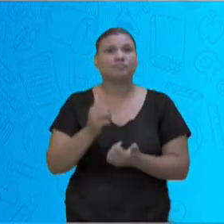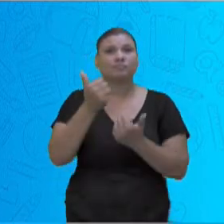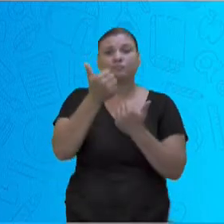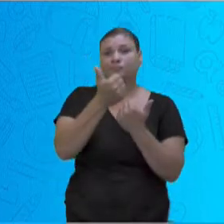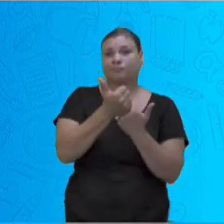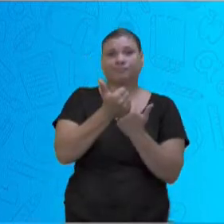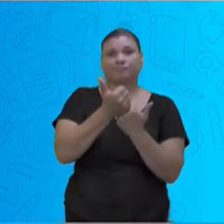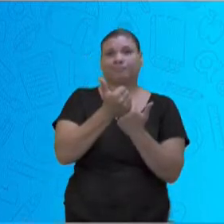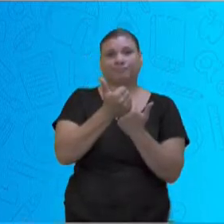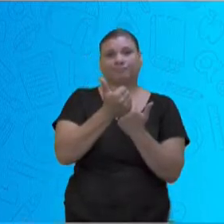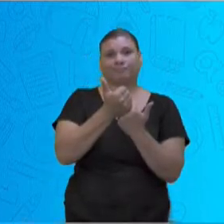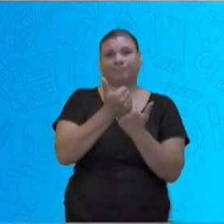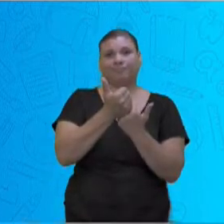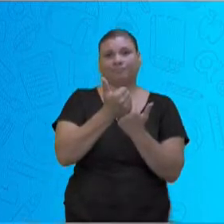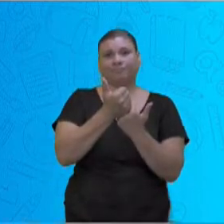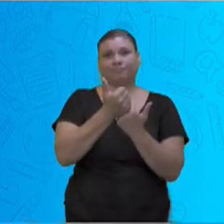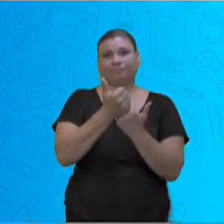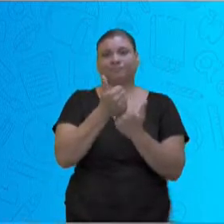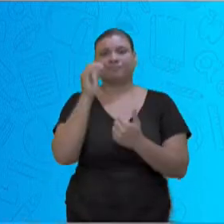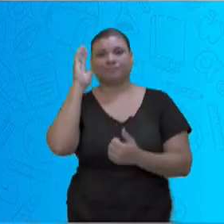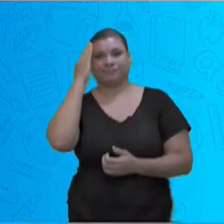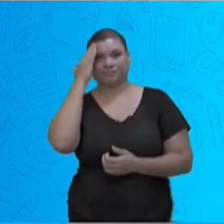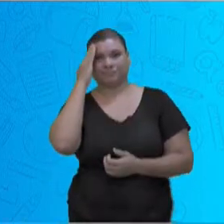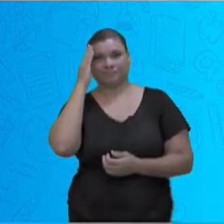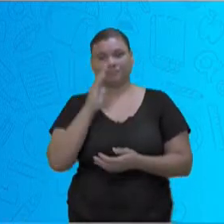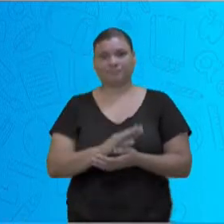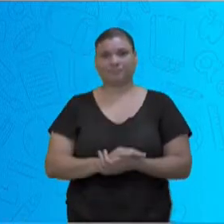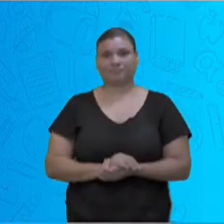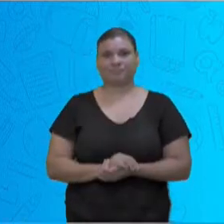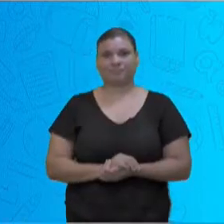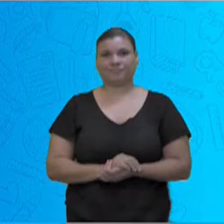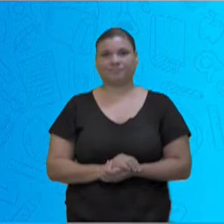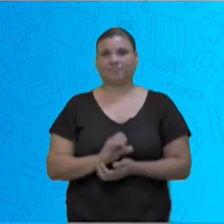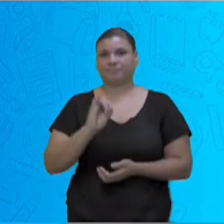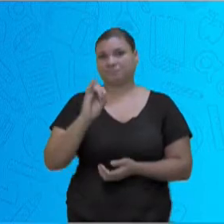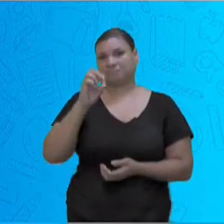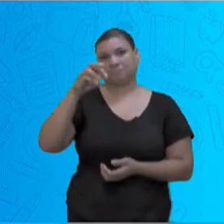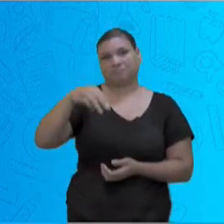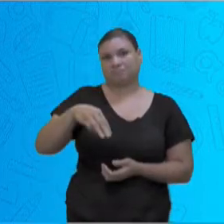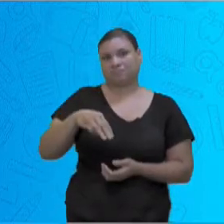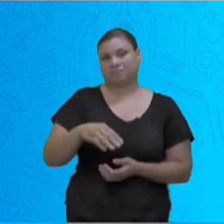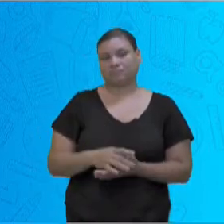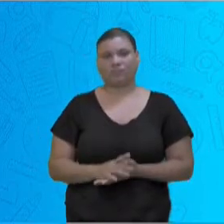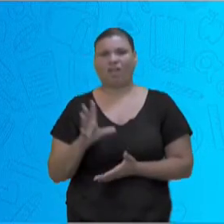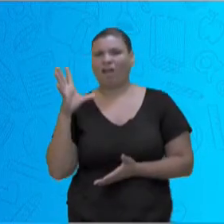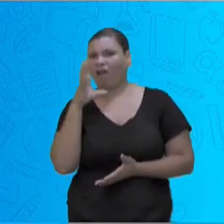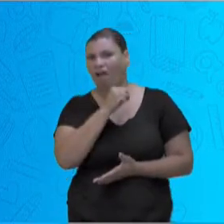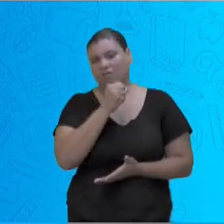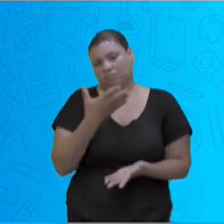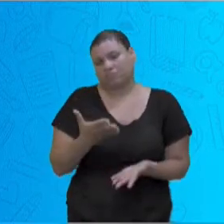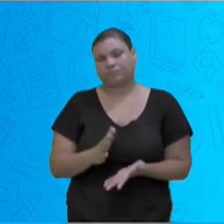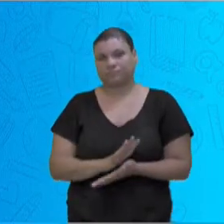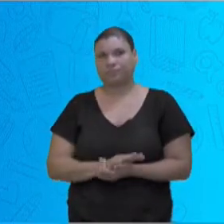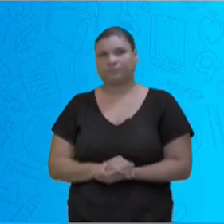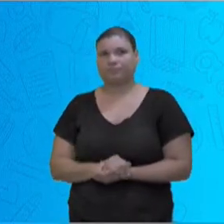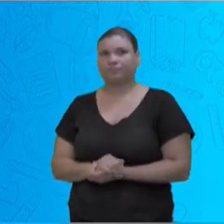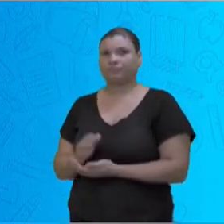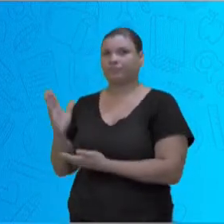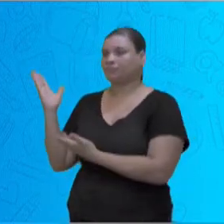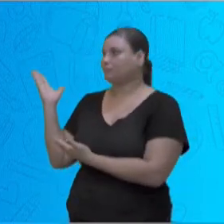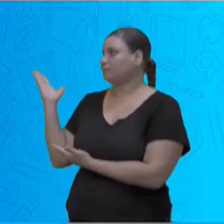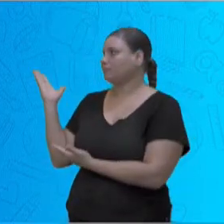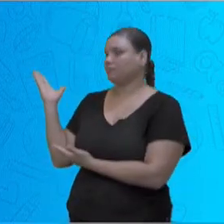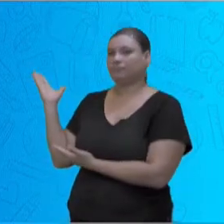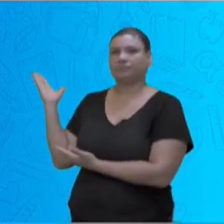usa-se a forma que é o short term, que é simplesmente a forma mais simplificada. A próxima nós temos,